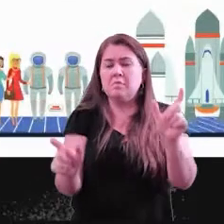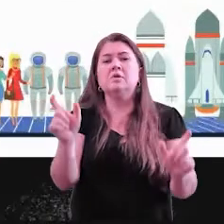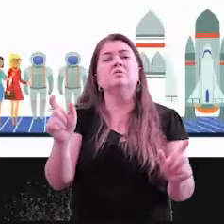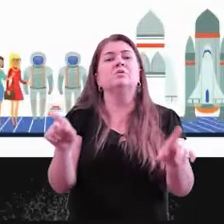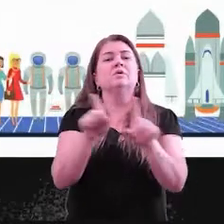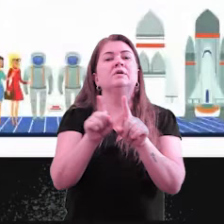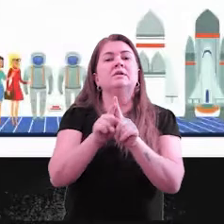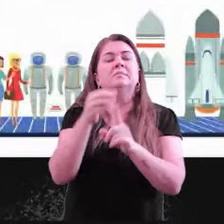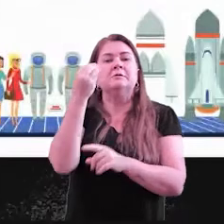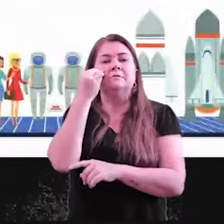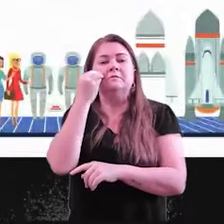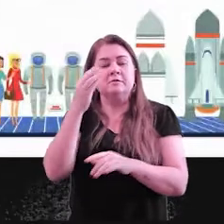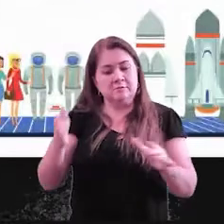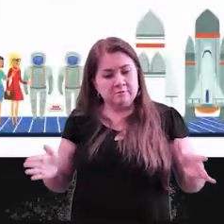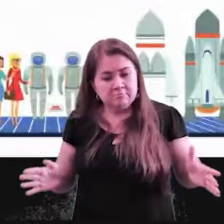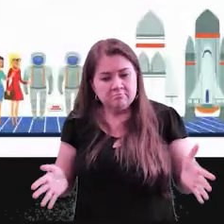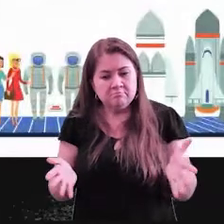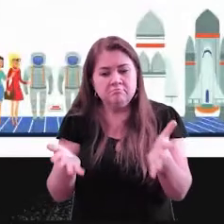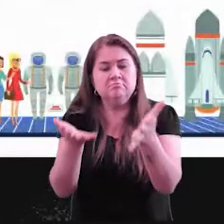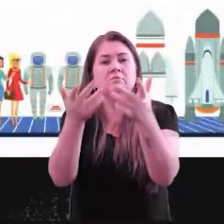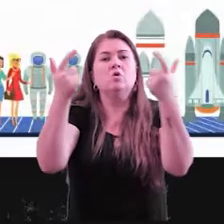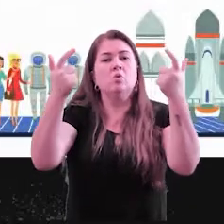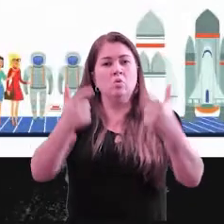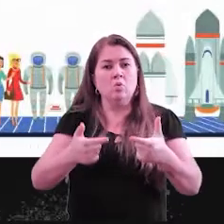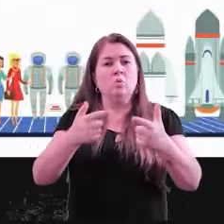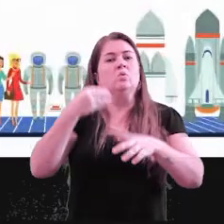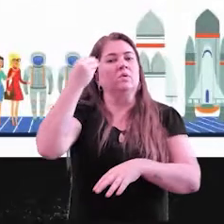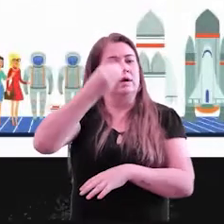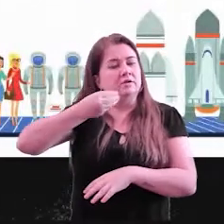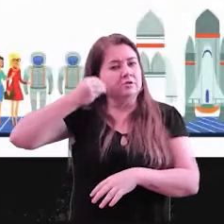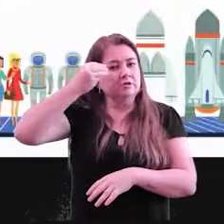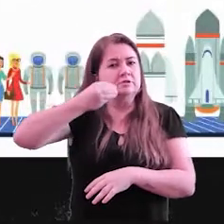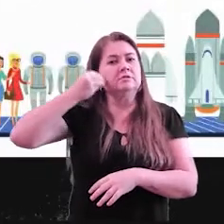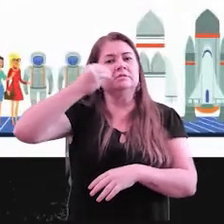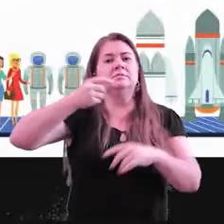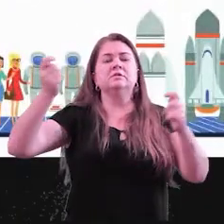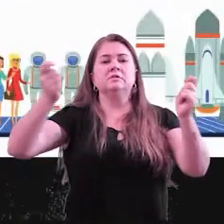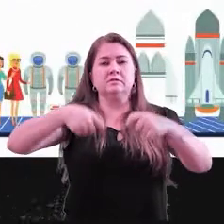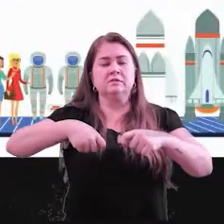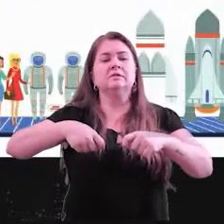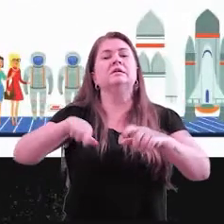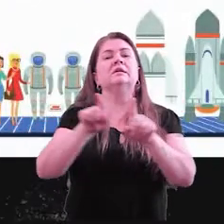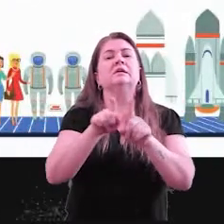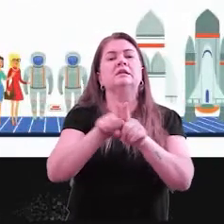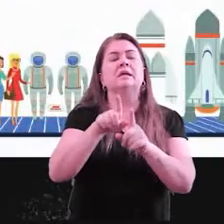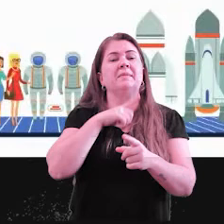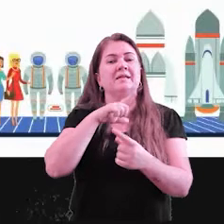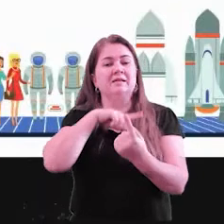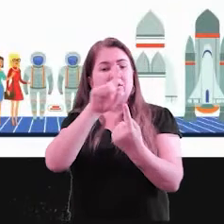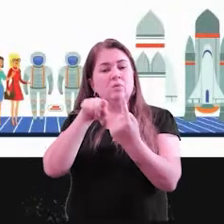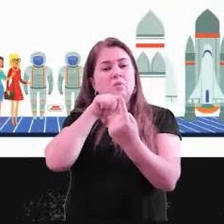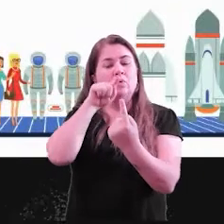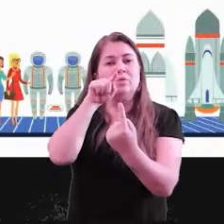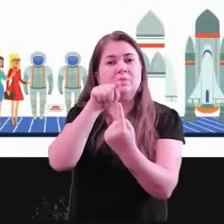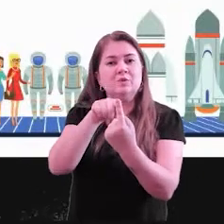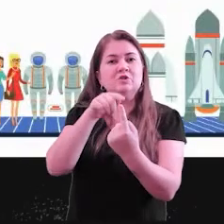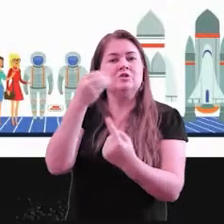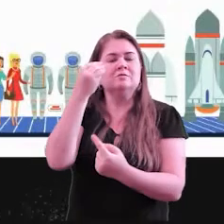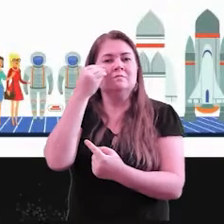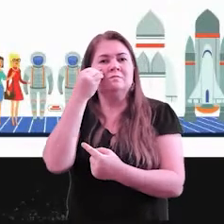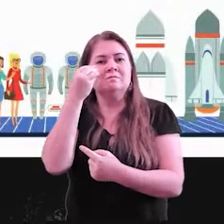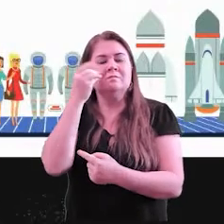um espaço de experiência, com uma intencionalidade que busca interessar os